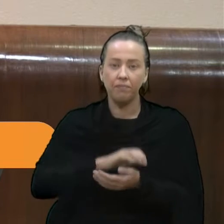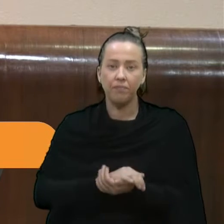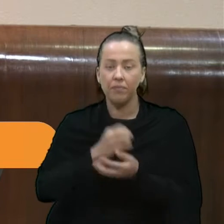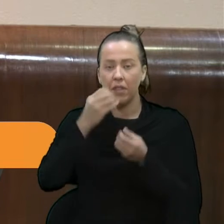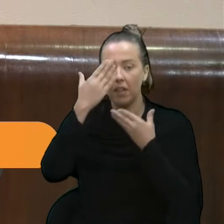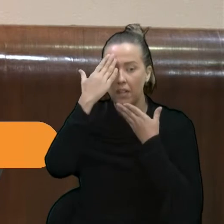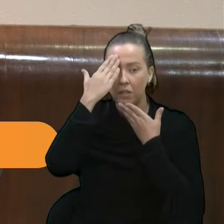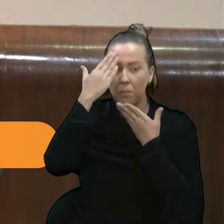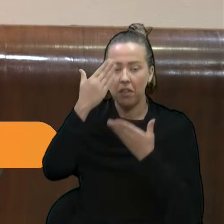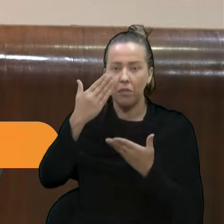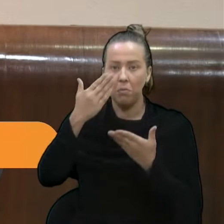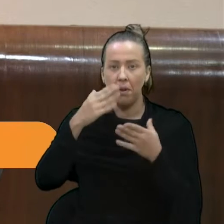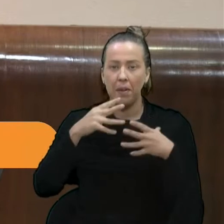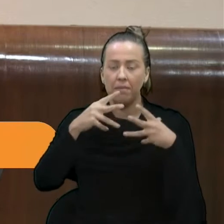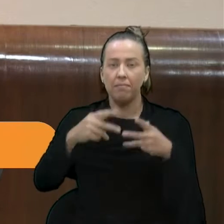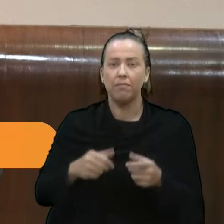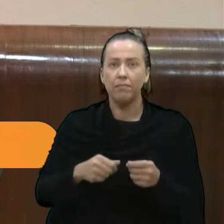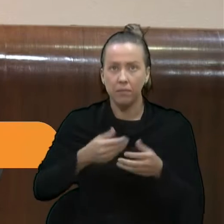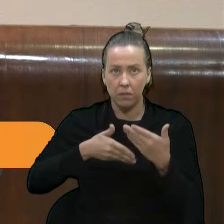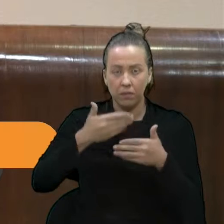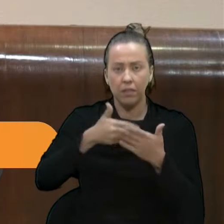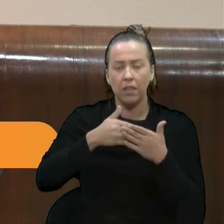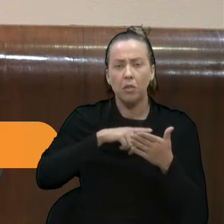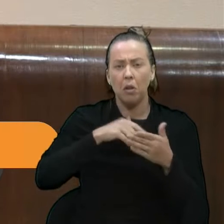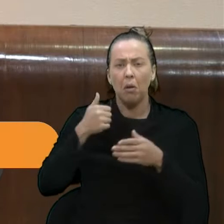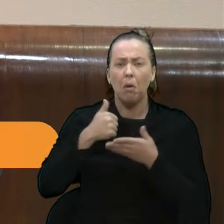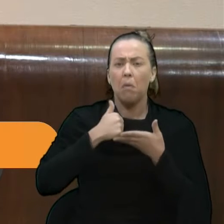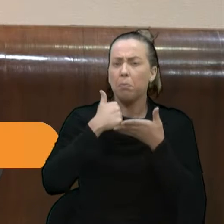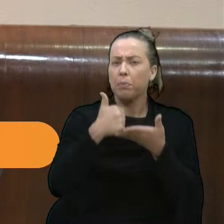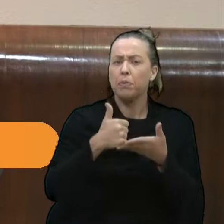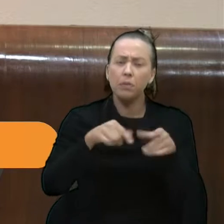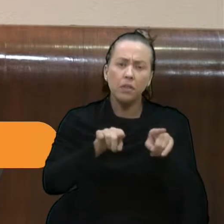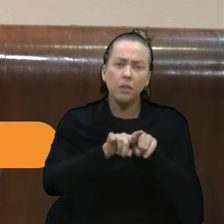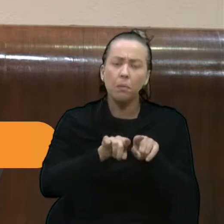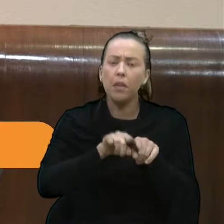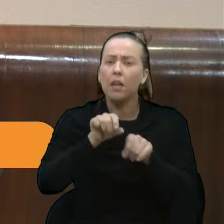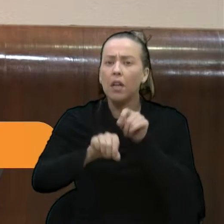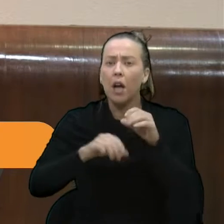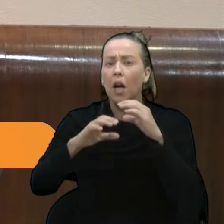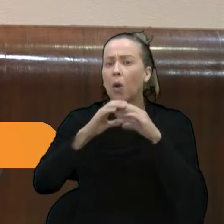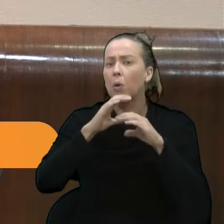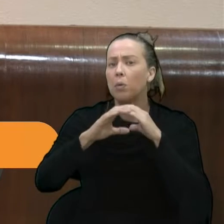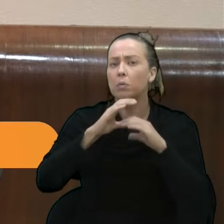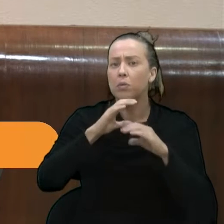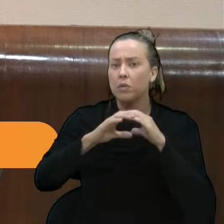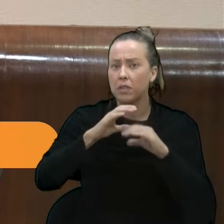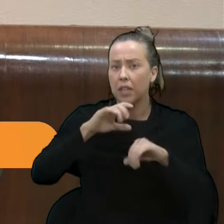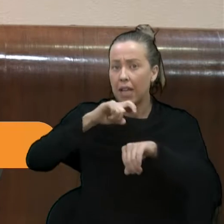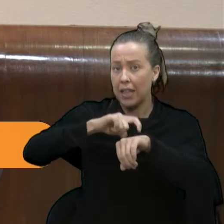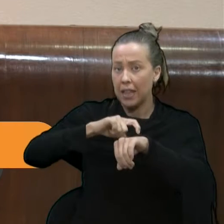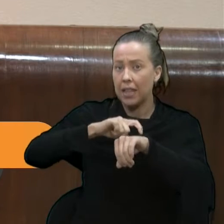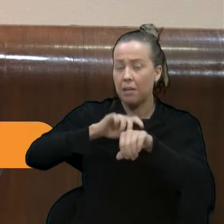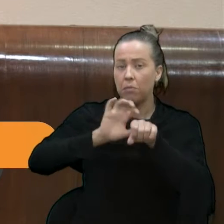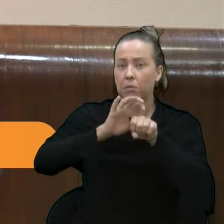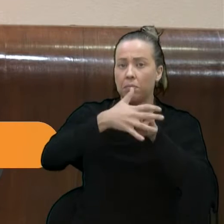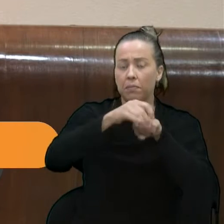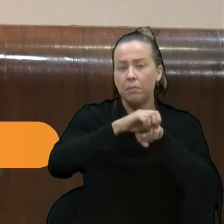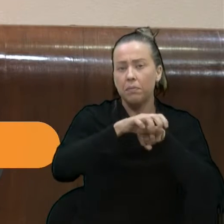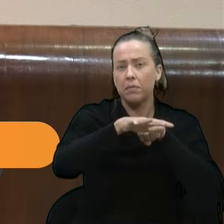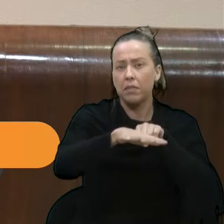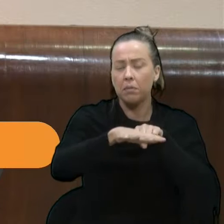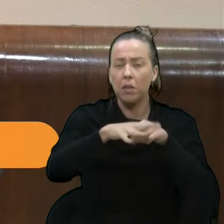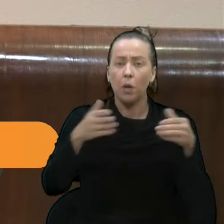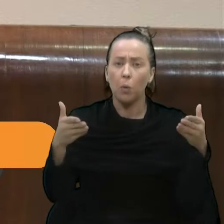muitas pessoas que aqui passaram, trazendo a sua contribuição para a comunicação em tempos de pandemia.